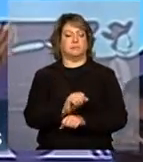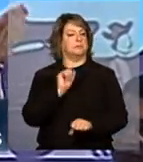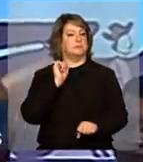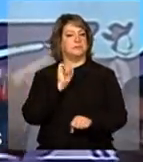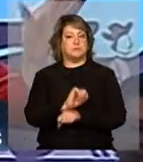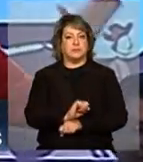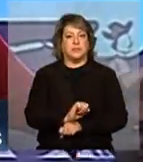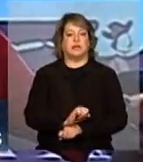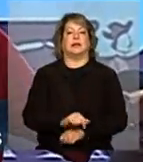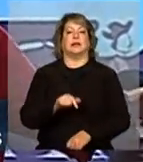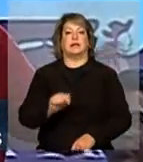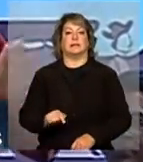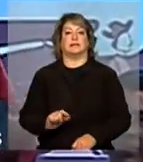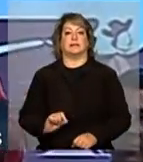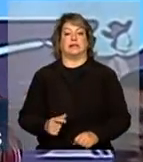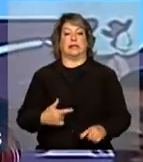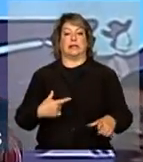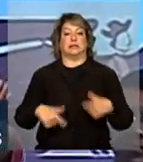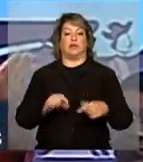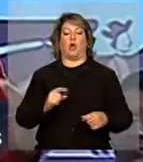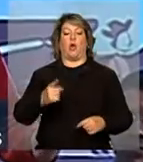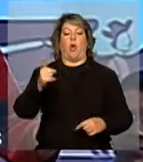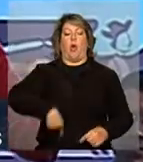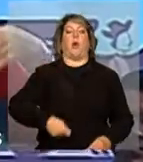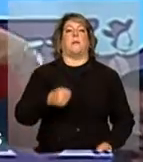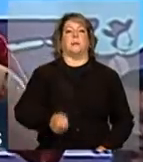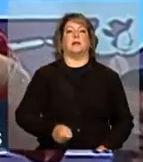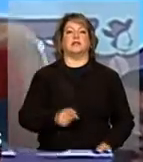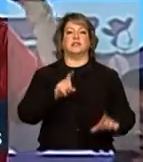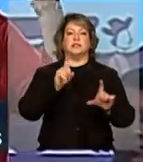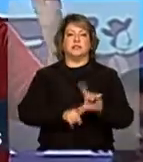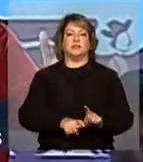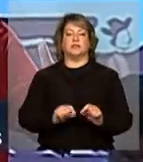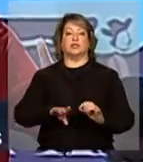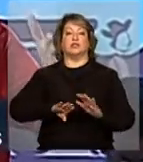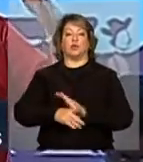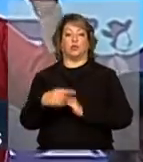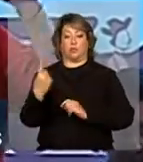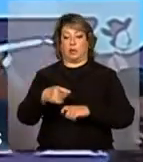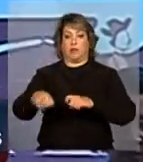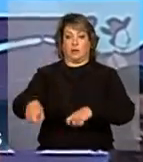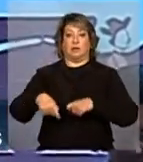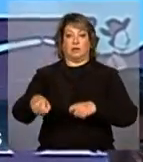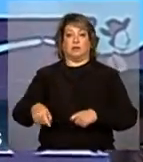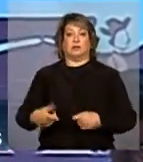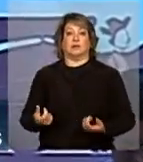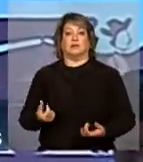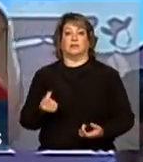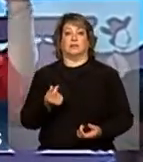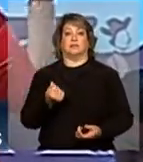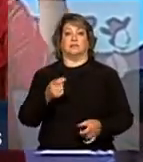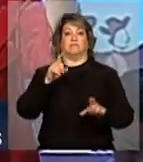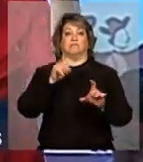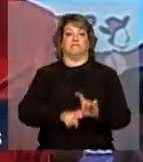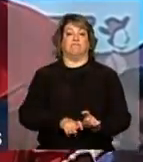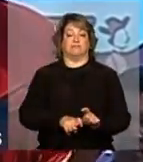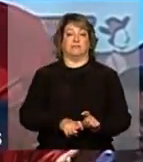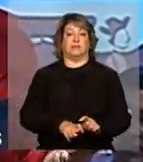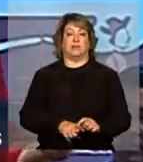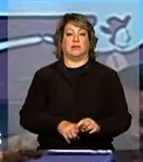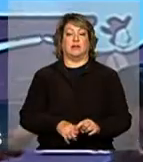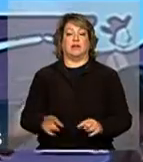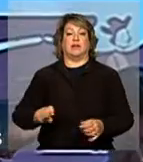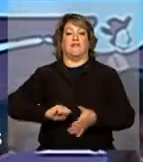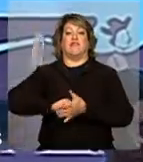Suspende essa ação que cobra as dívidas e torna os agricultores inadimplentes e bloqueia a